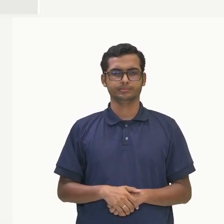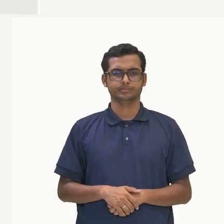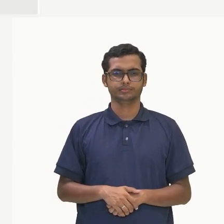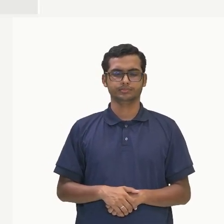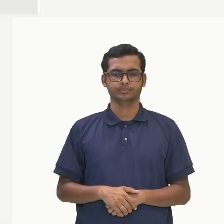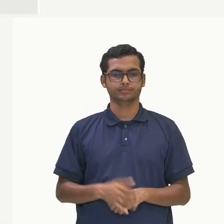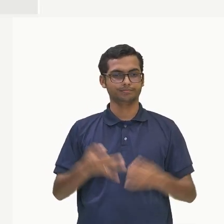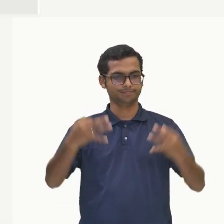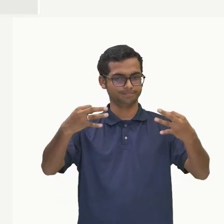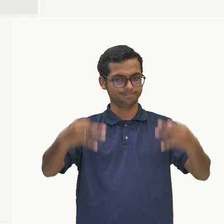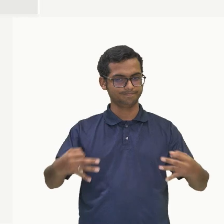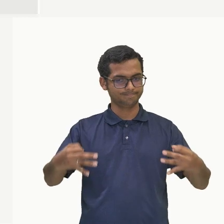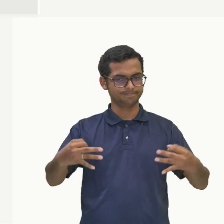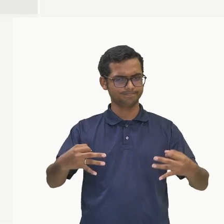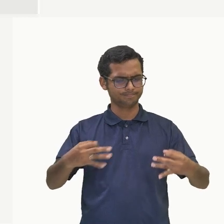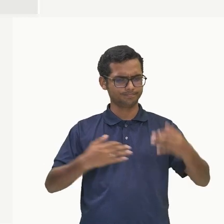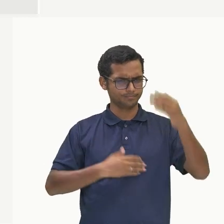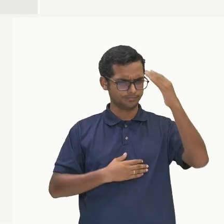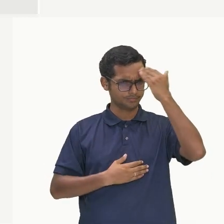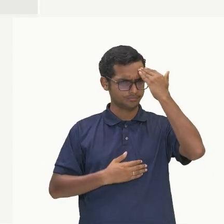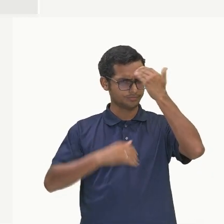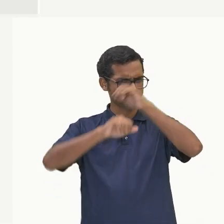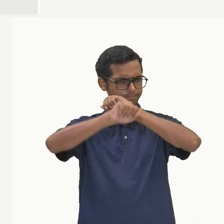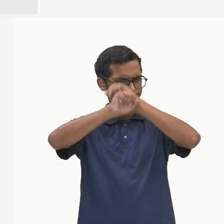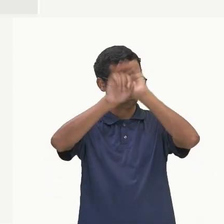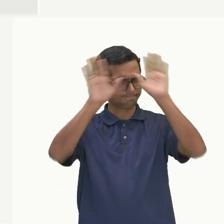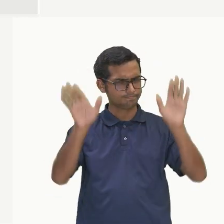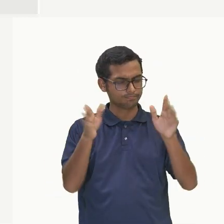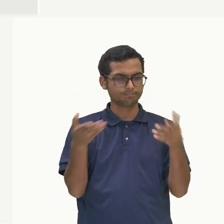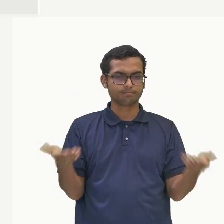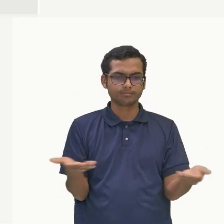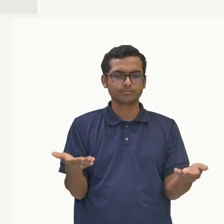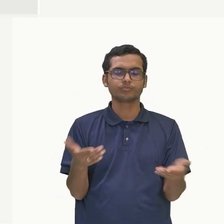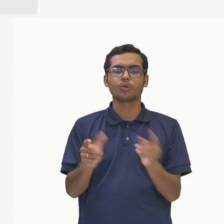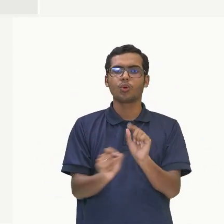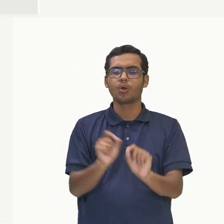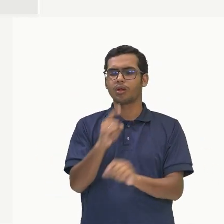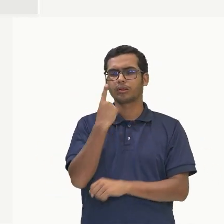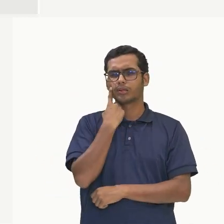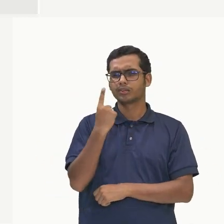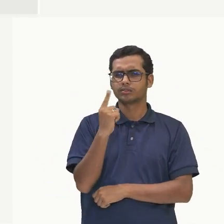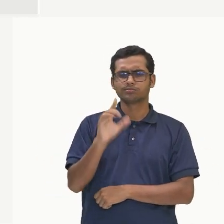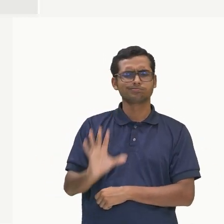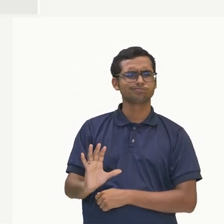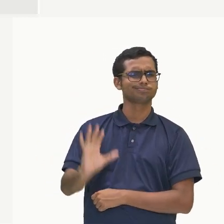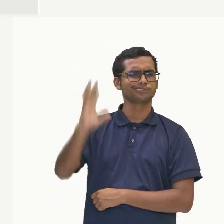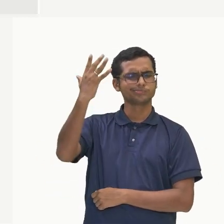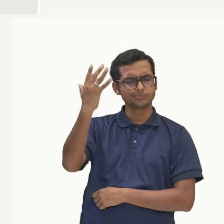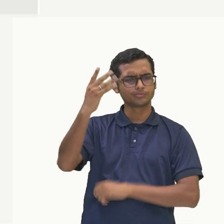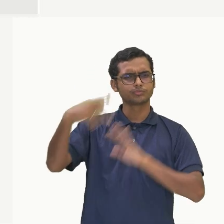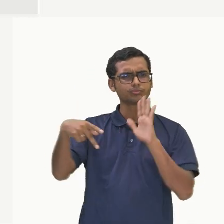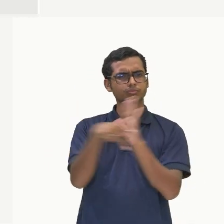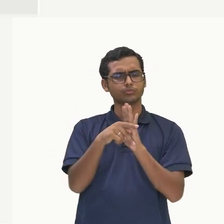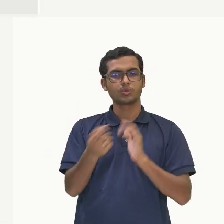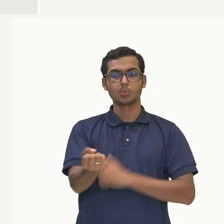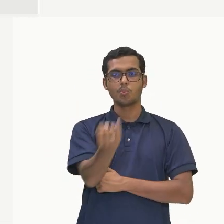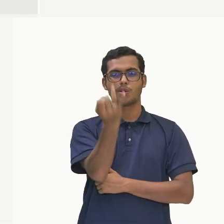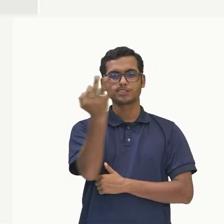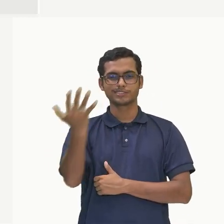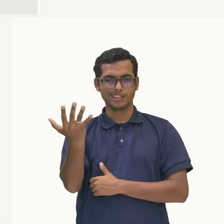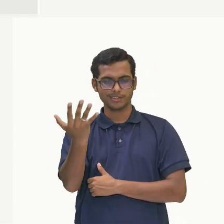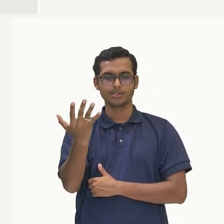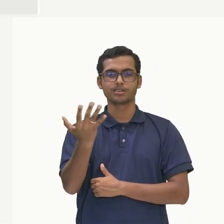Beleza. Se você entendeu isso, o que acontece é que a proporção vai ser respeitada. Por